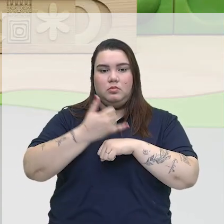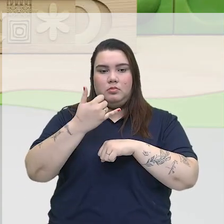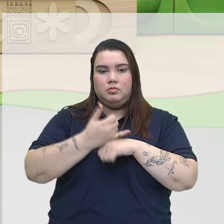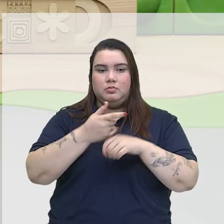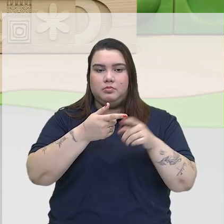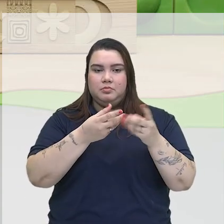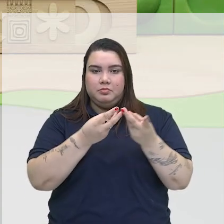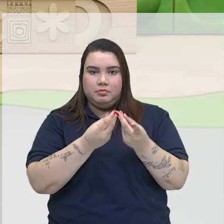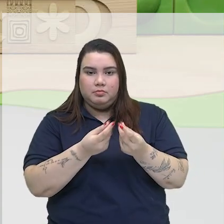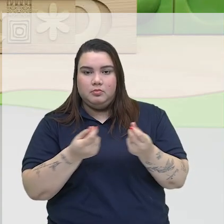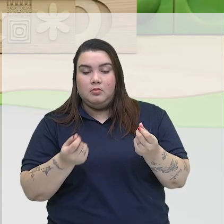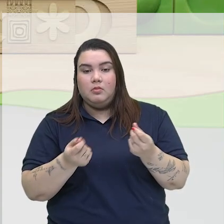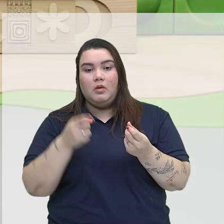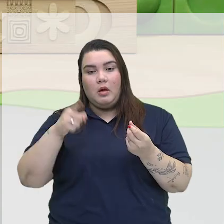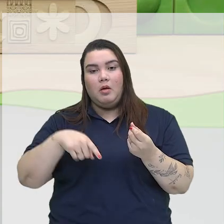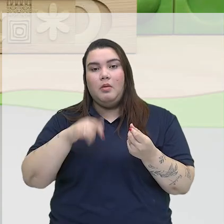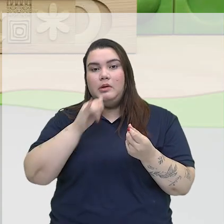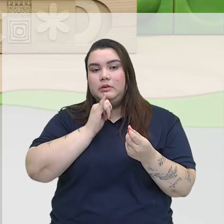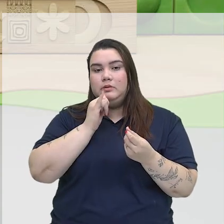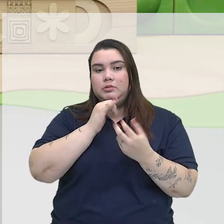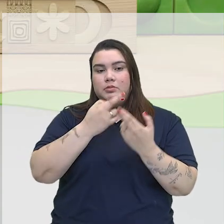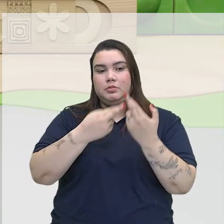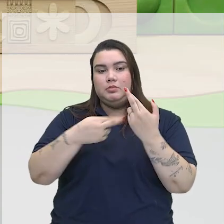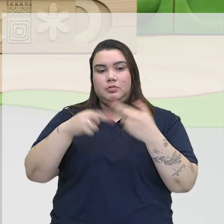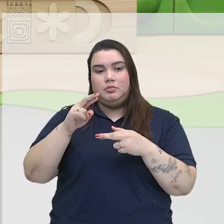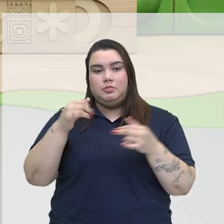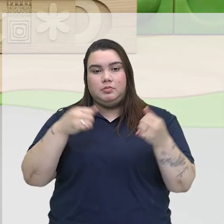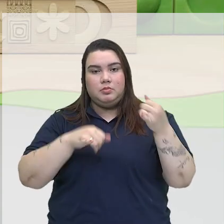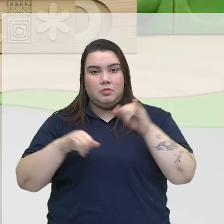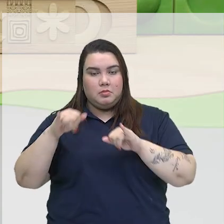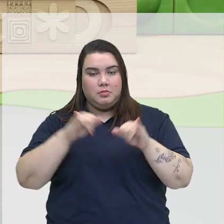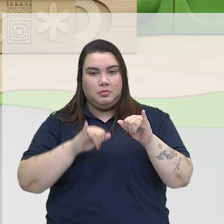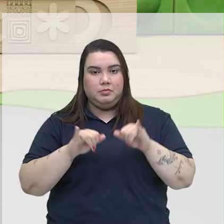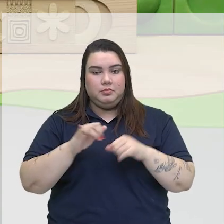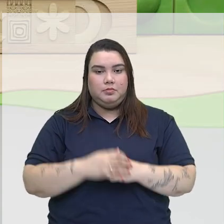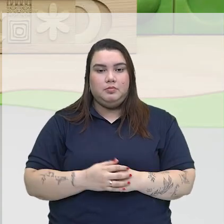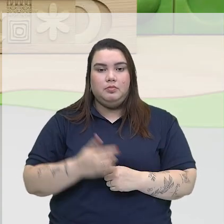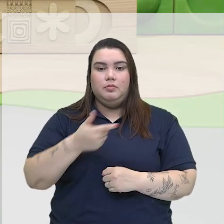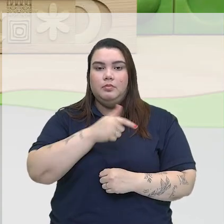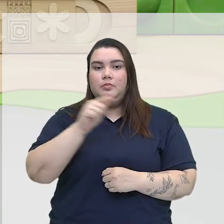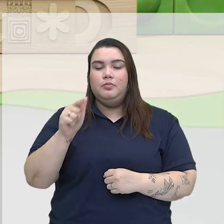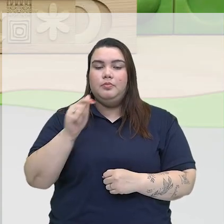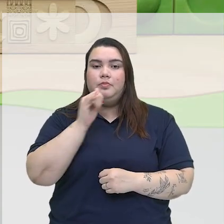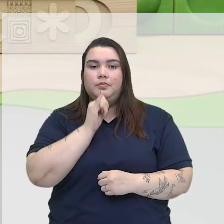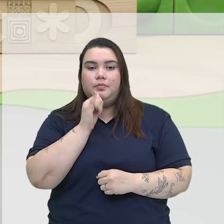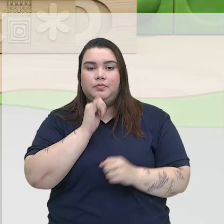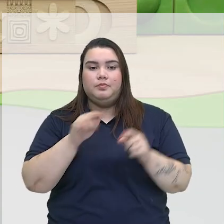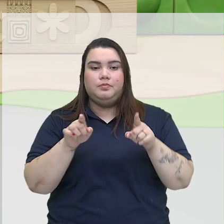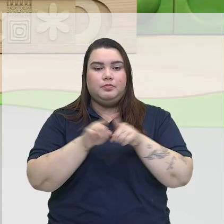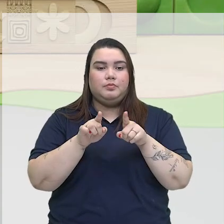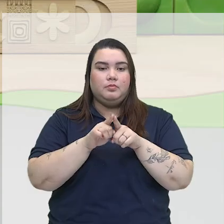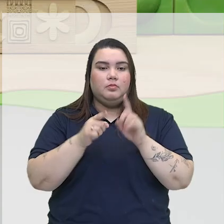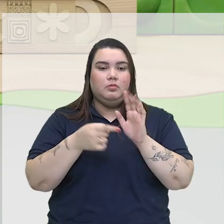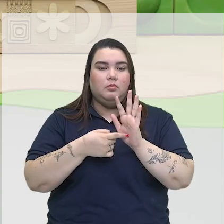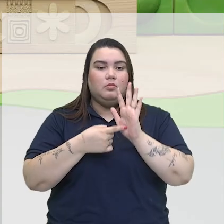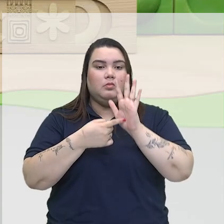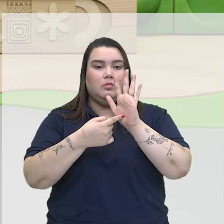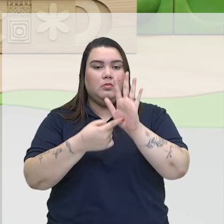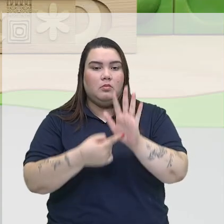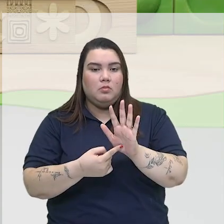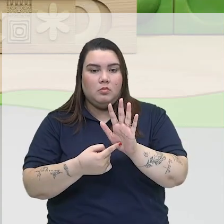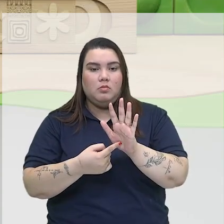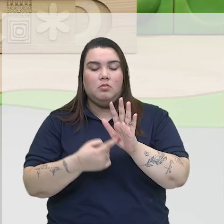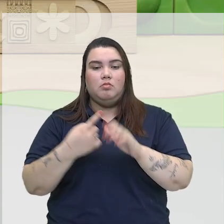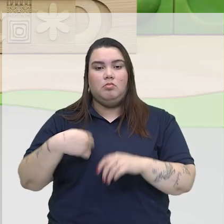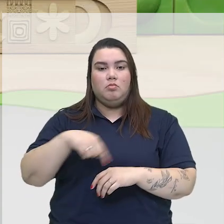Esse é um exemplo de uma reação química. E um outro exemplo também, trazendo já aí,